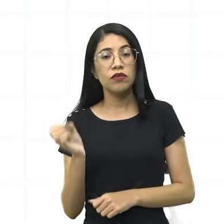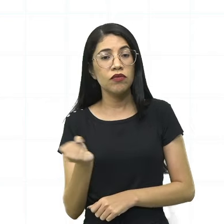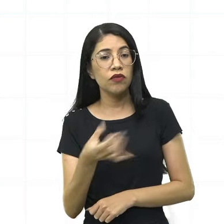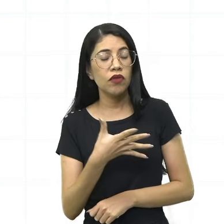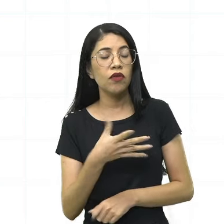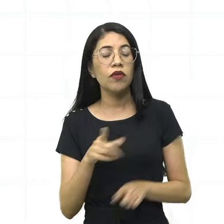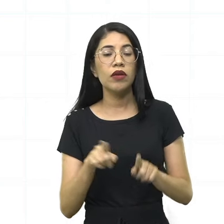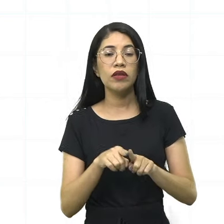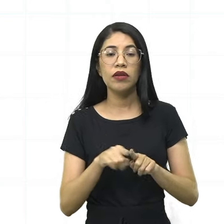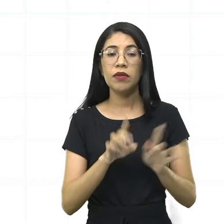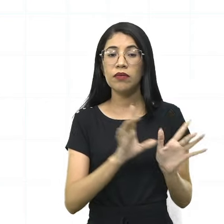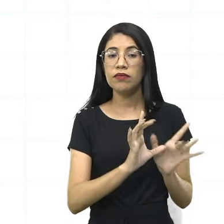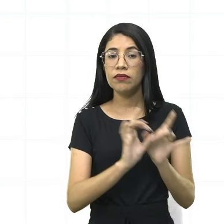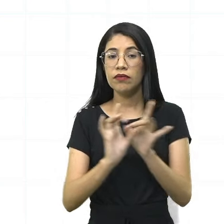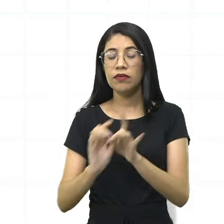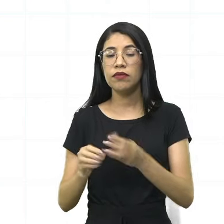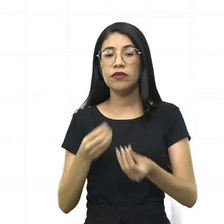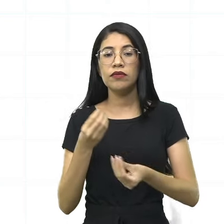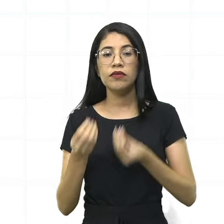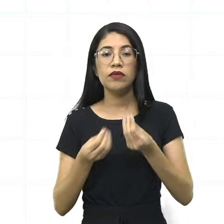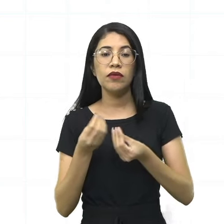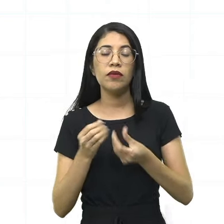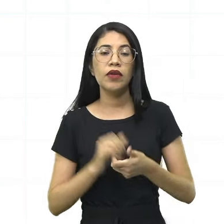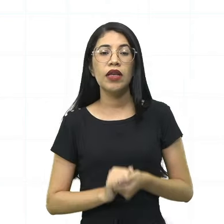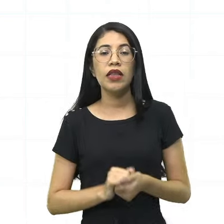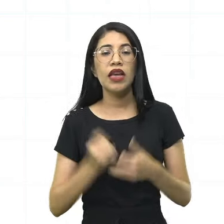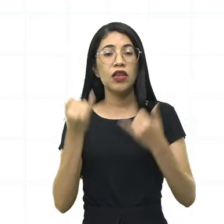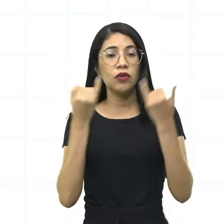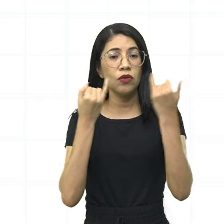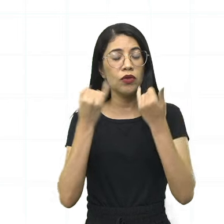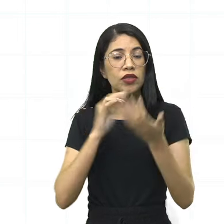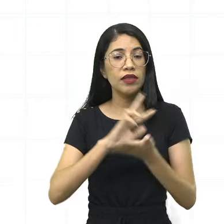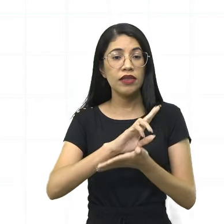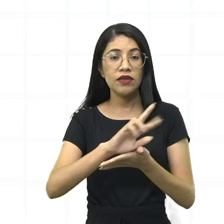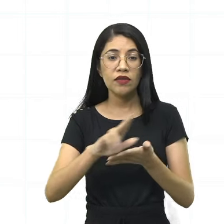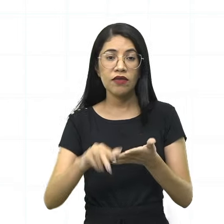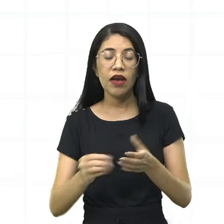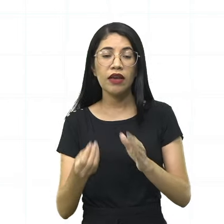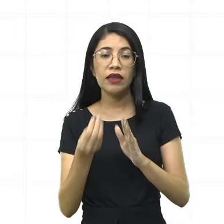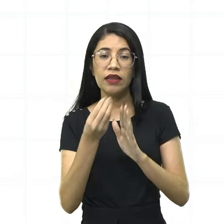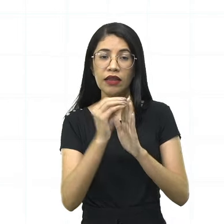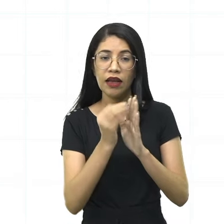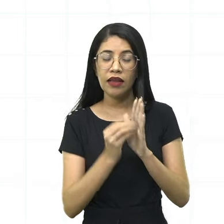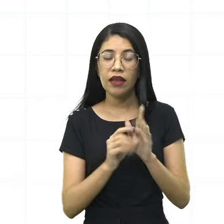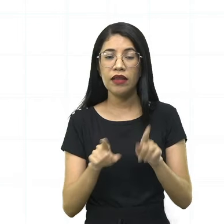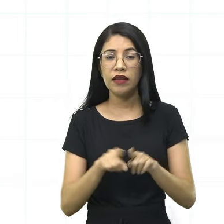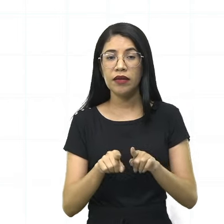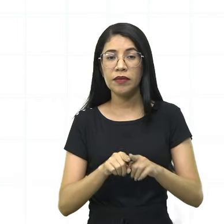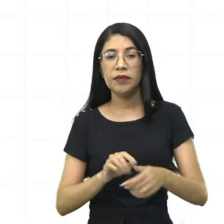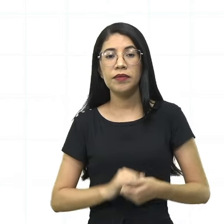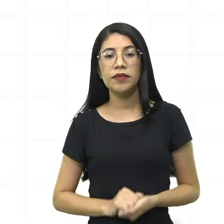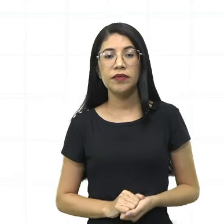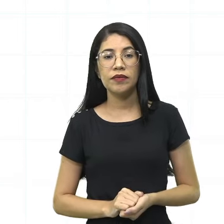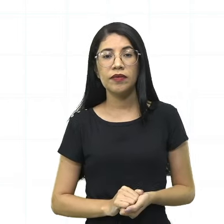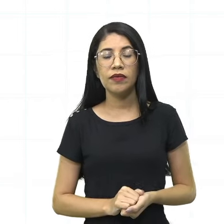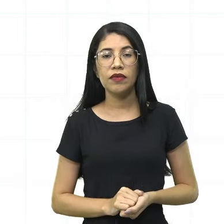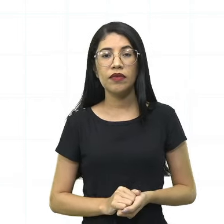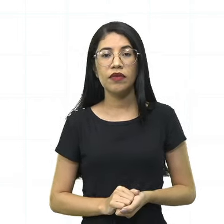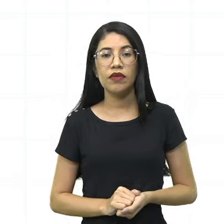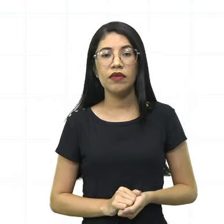geralmente contextualizada por uma ou mais notícias dentro, né, do veículo, tá?